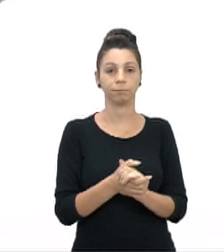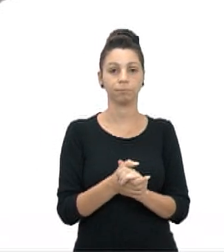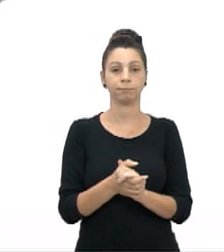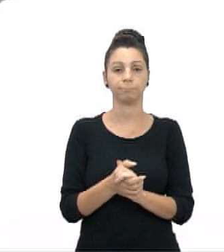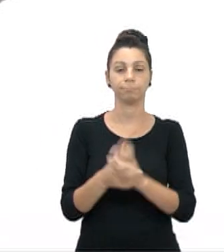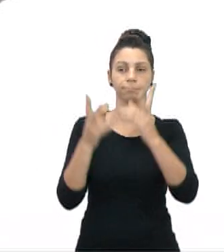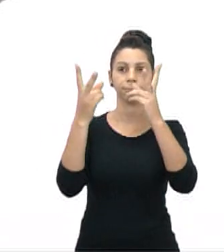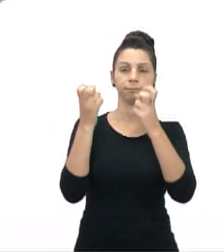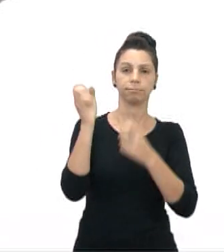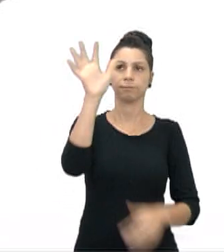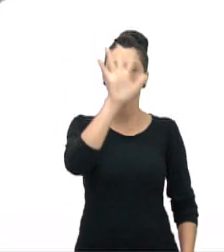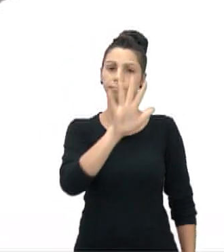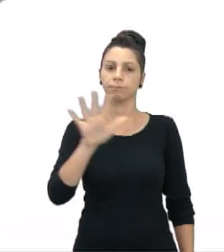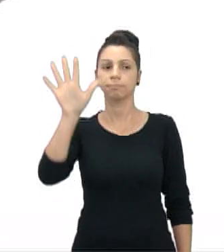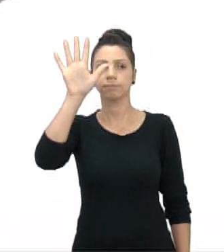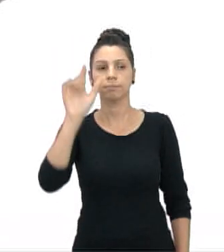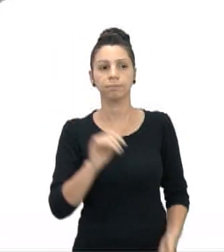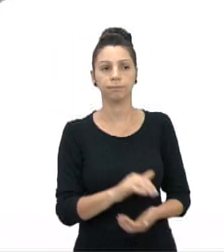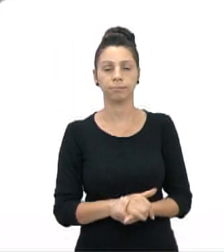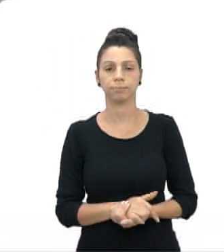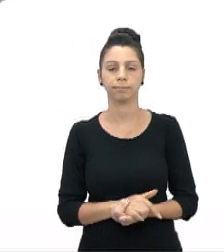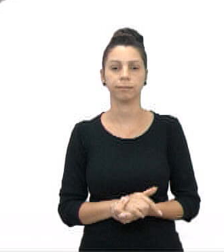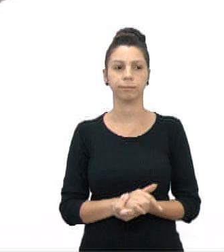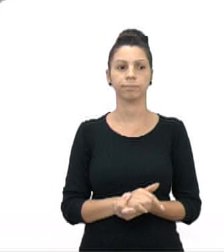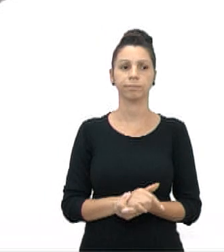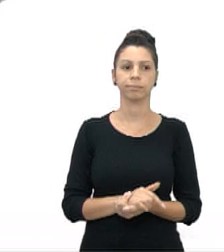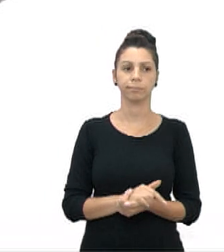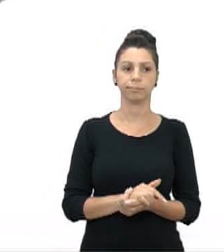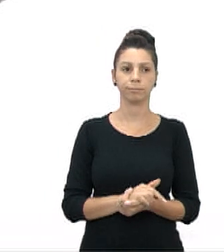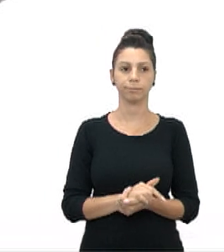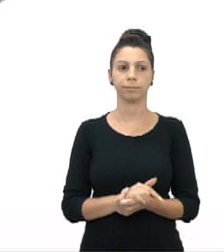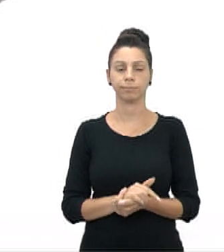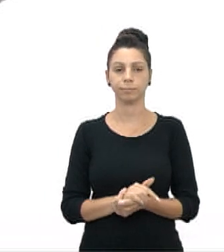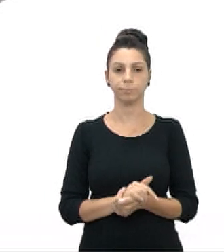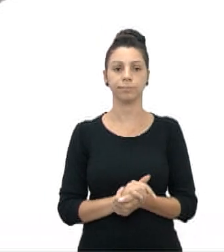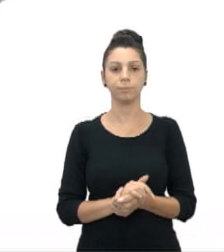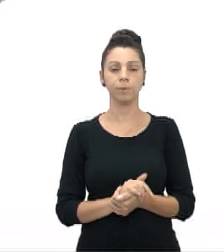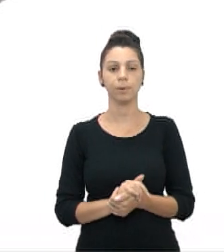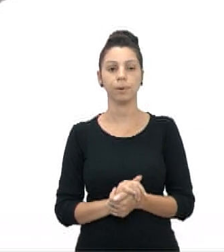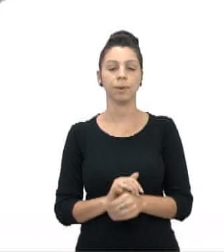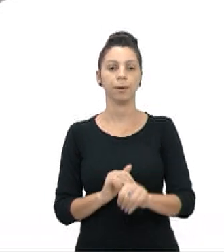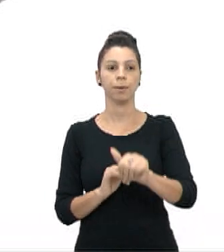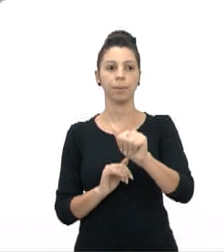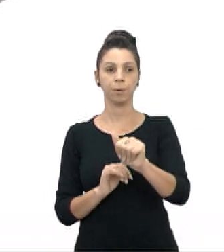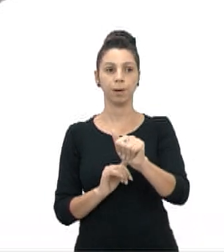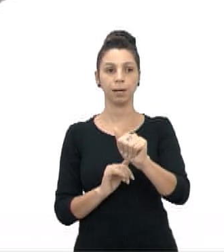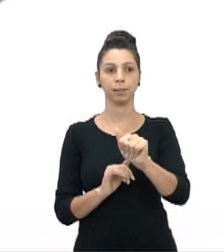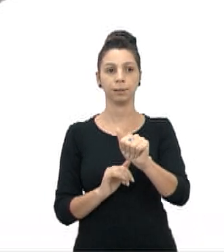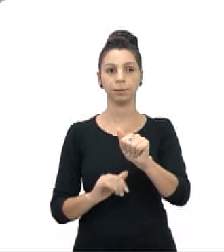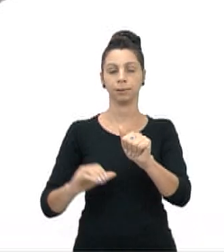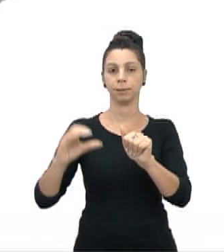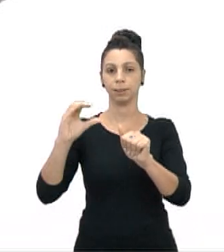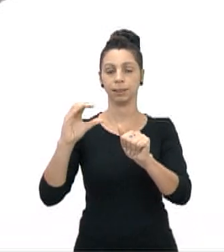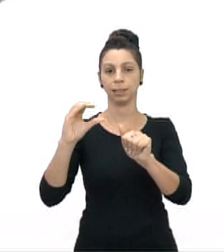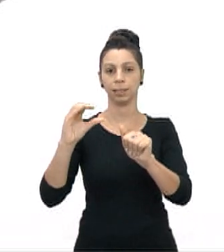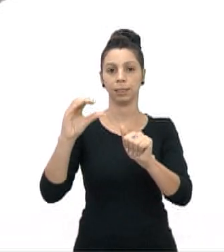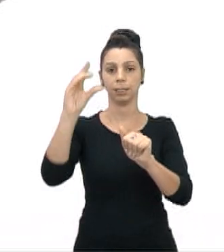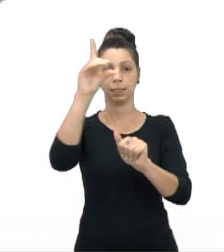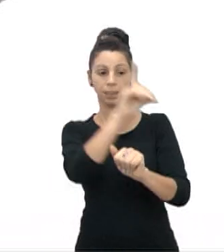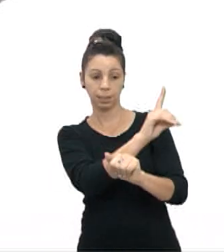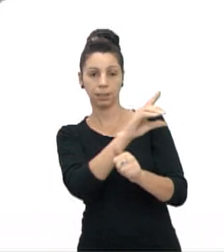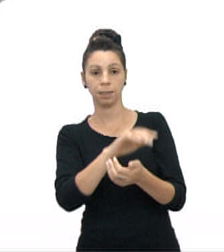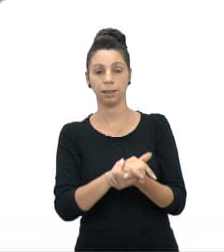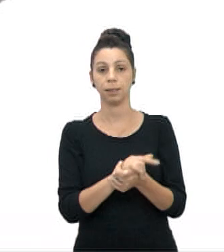Observando esta figura, determine a medida do arco CD e a medida x do